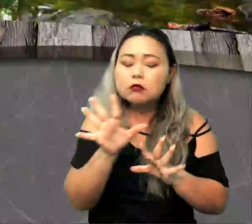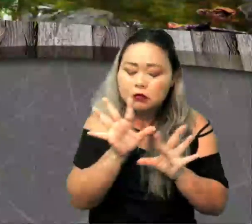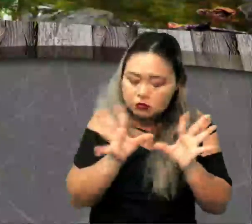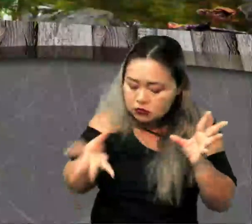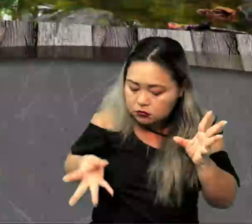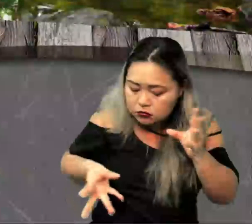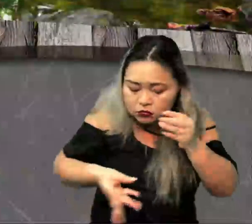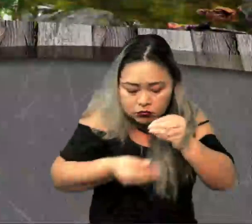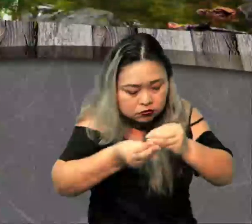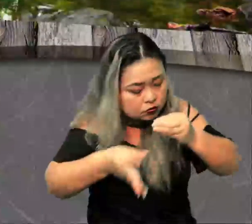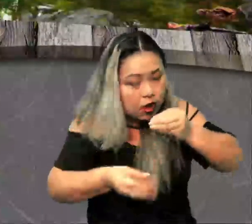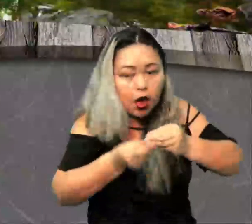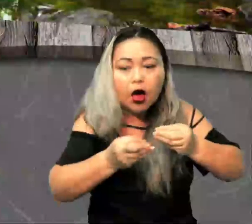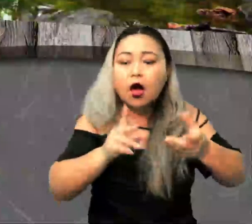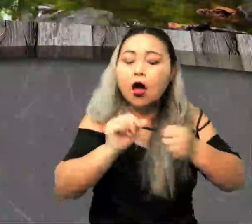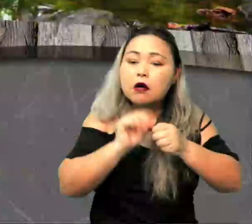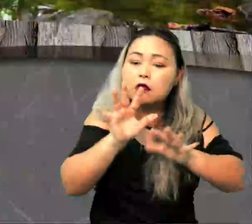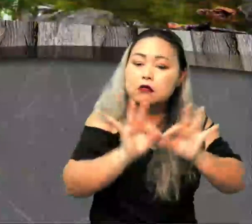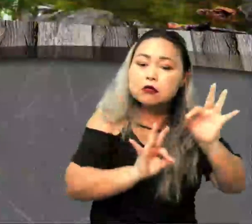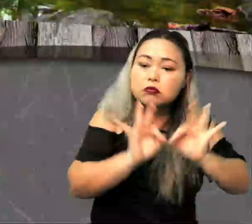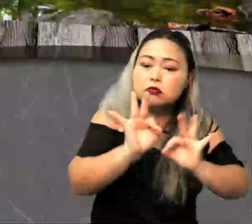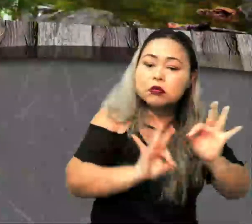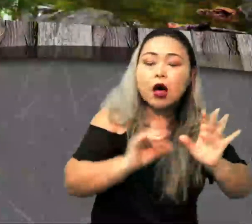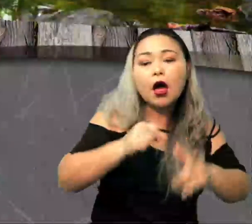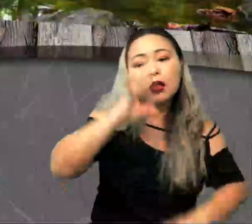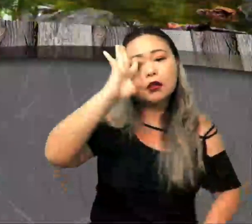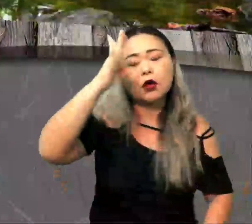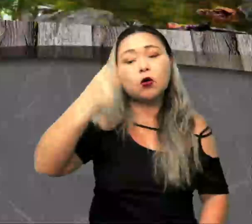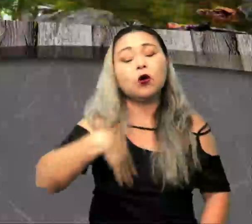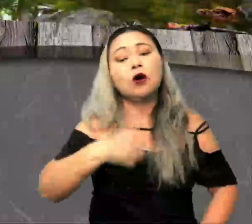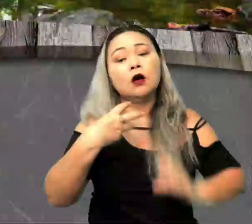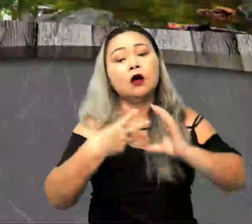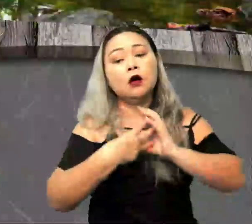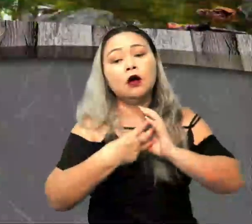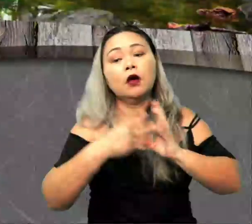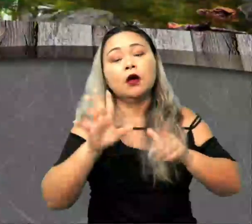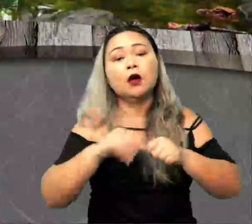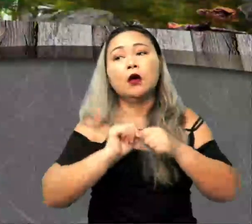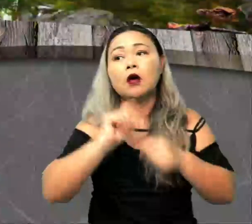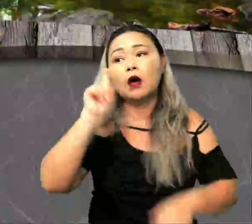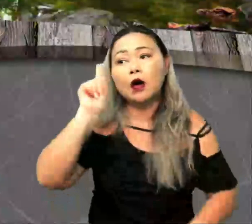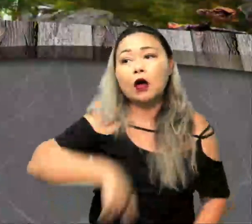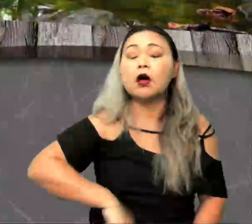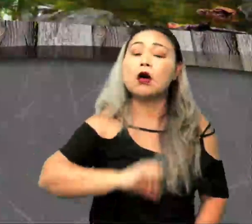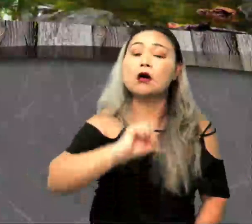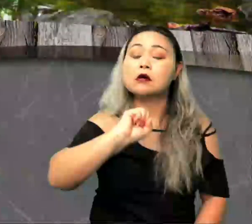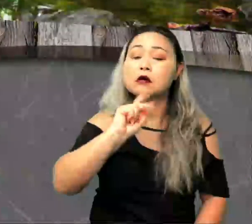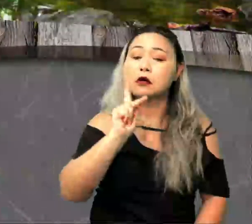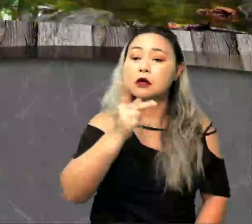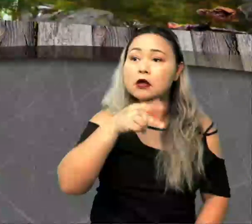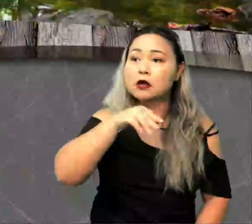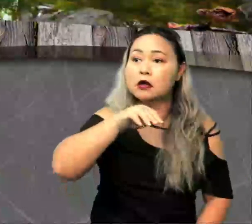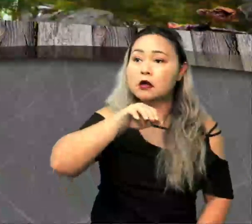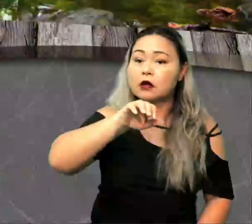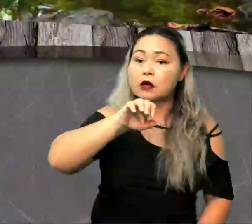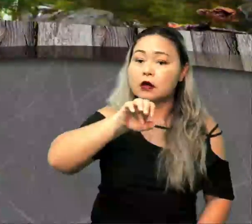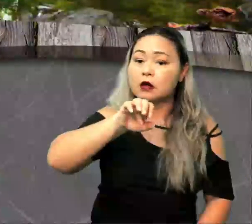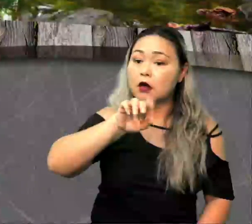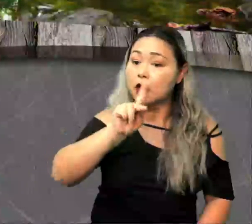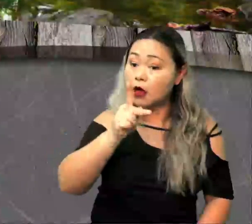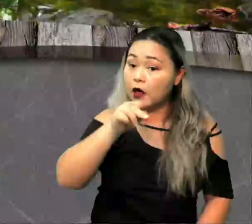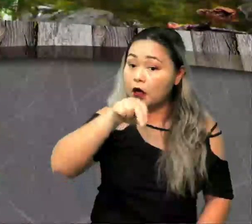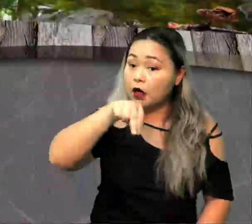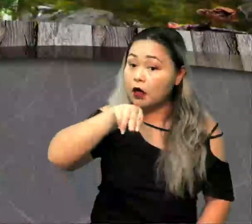organizar aí a teoria celular. Schleider foi muito importante porque